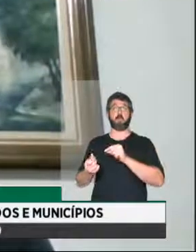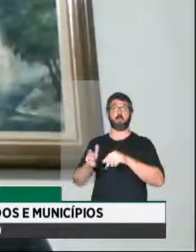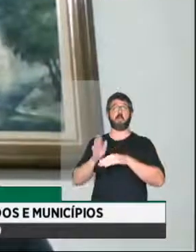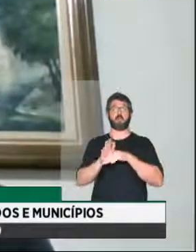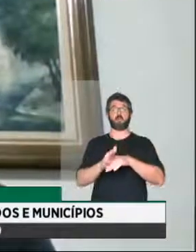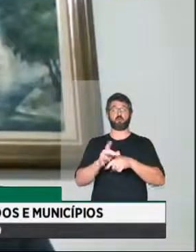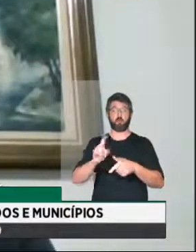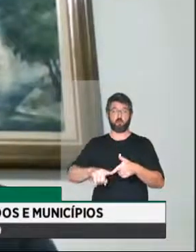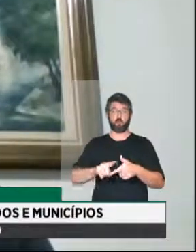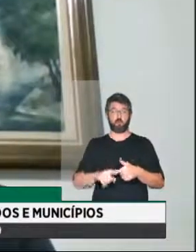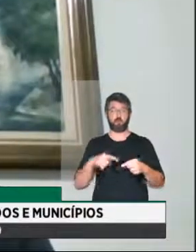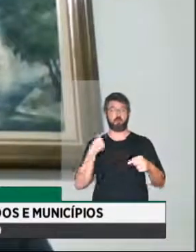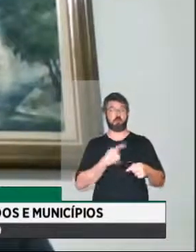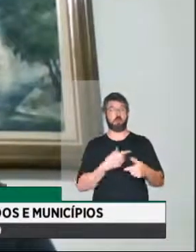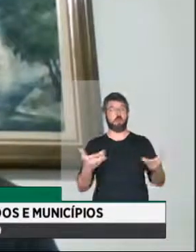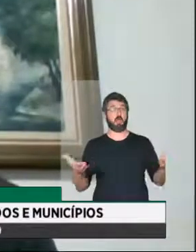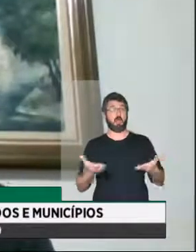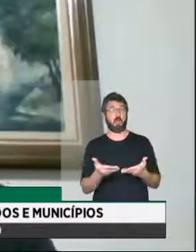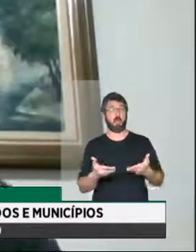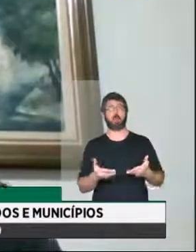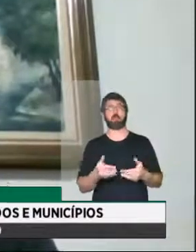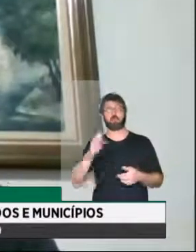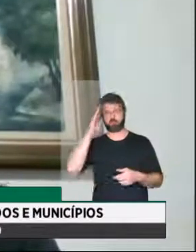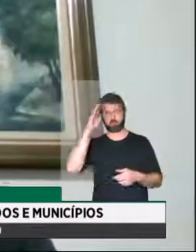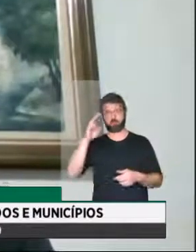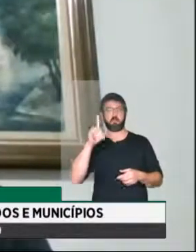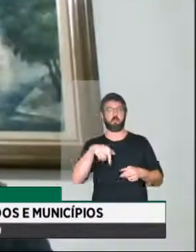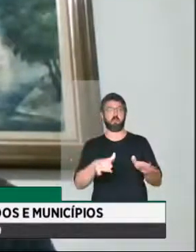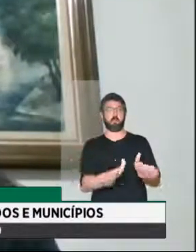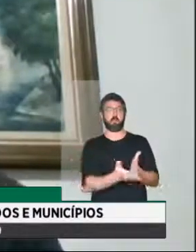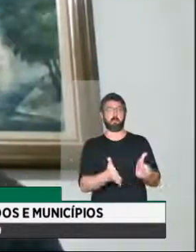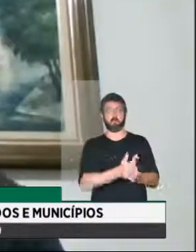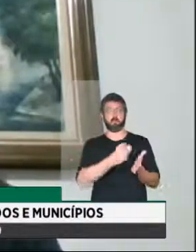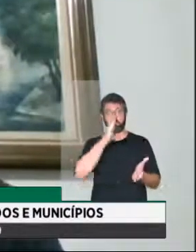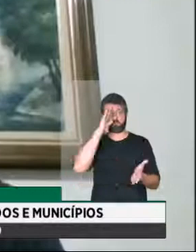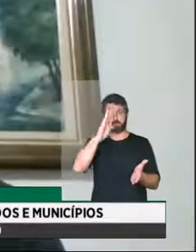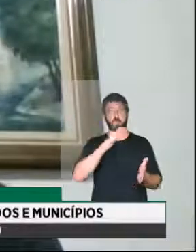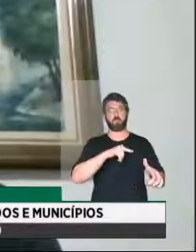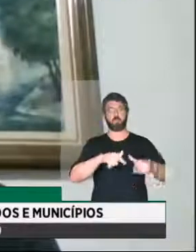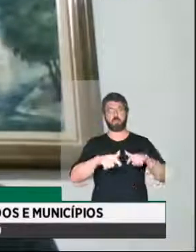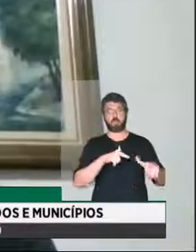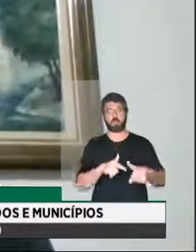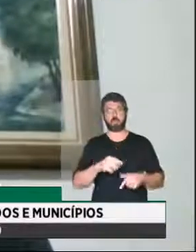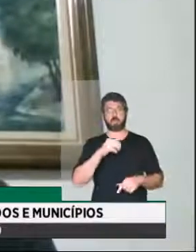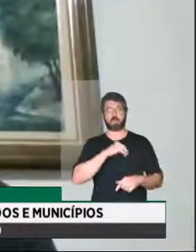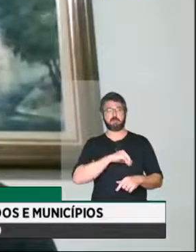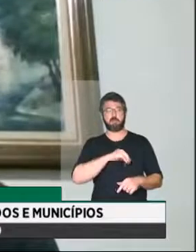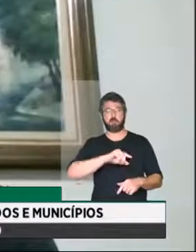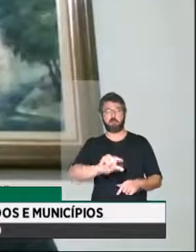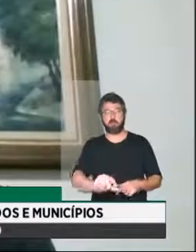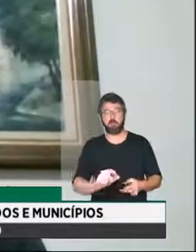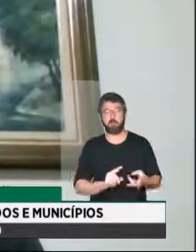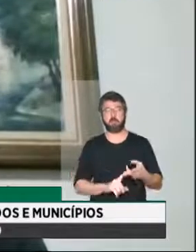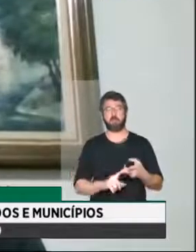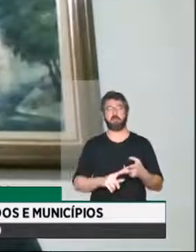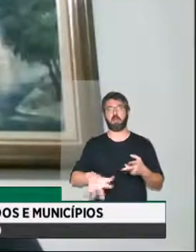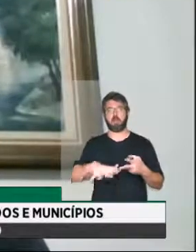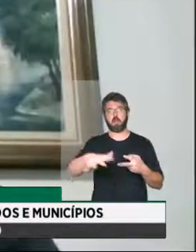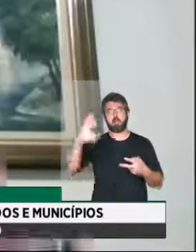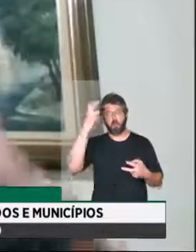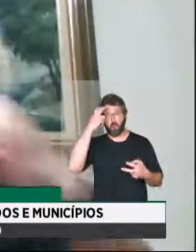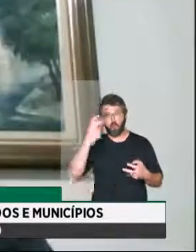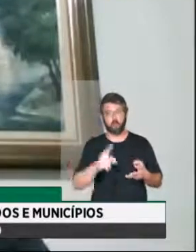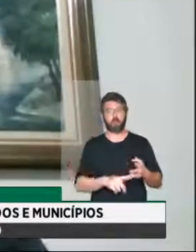nesse momento. Nós temos que nos preocupar hoje com os muito pobres, os trabalhadores assalariados, os trabalhadores da área